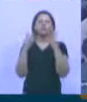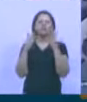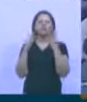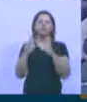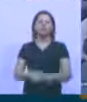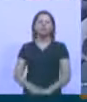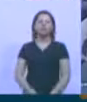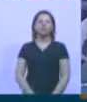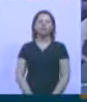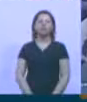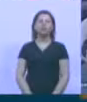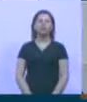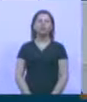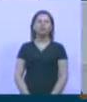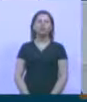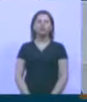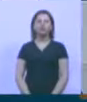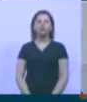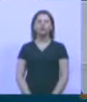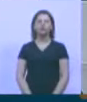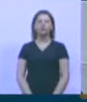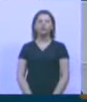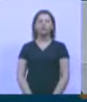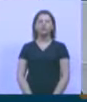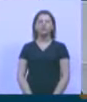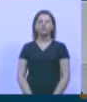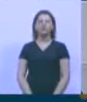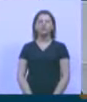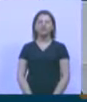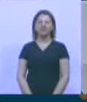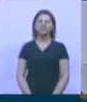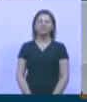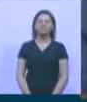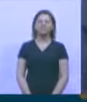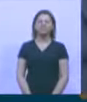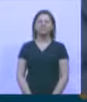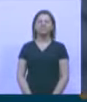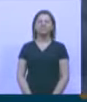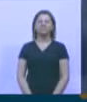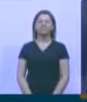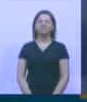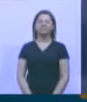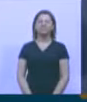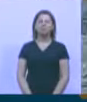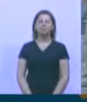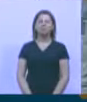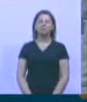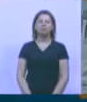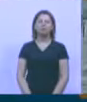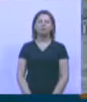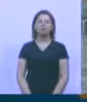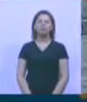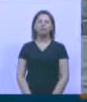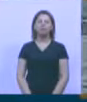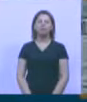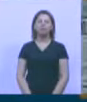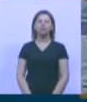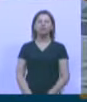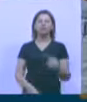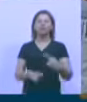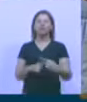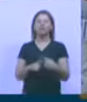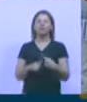The principal of a famous university college in India came to me for counseling. O diretor, o